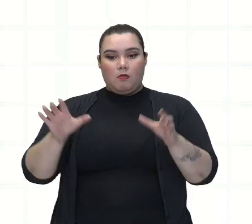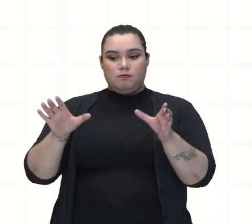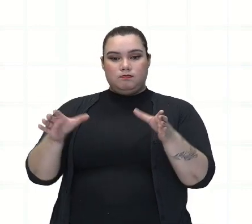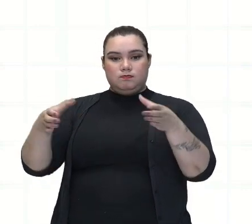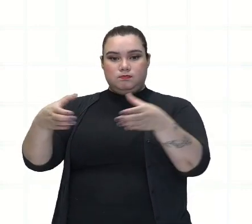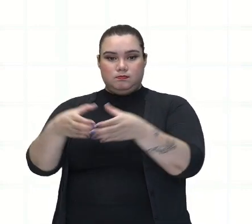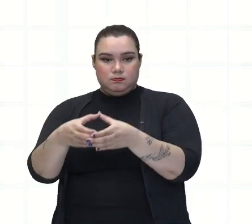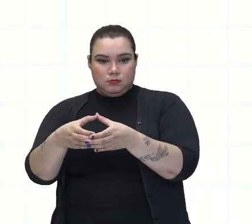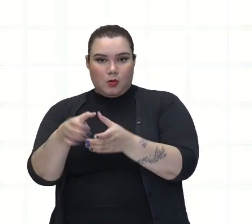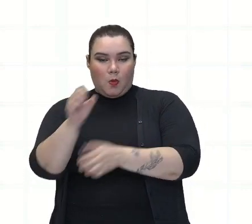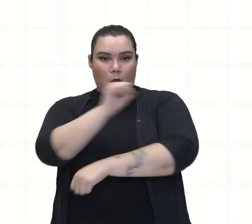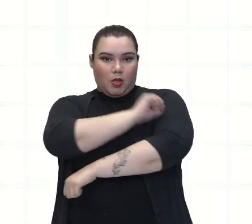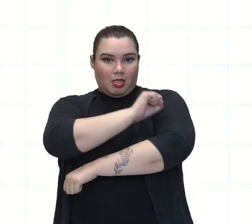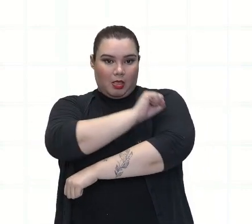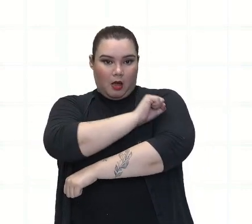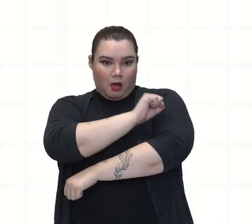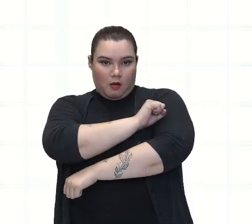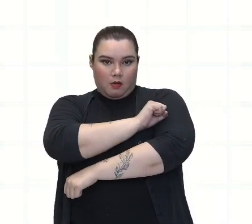especiais.